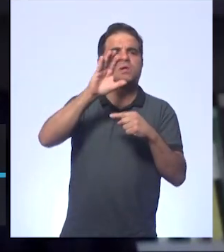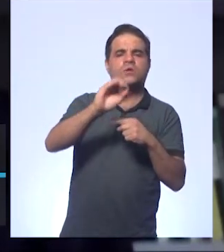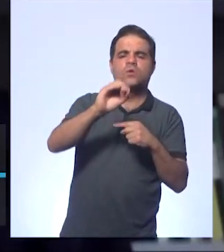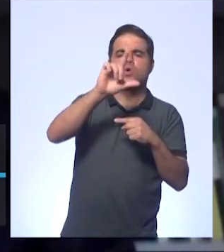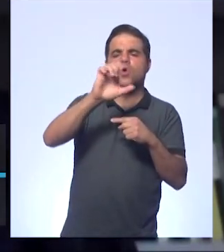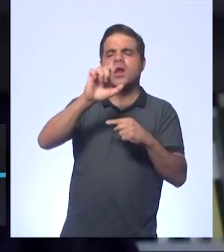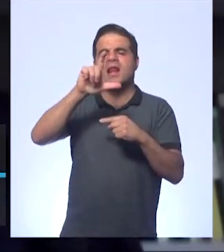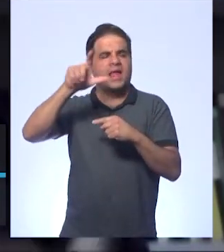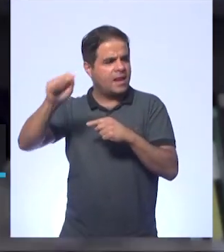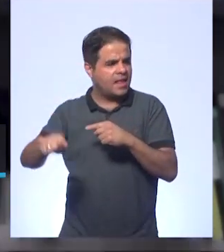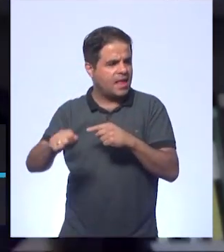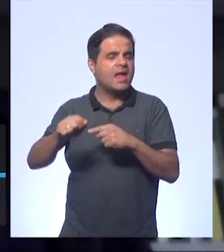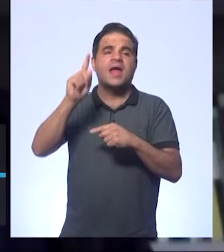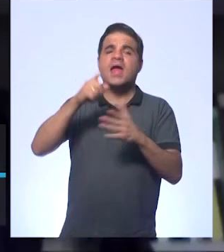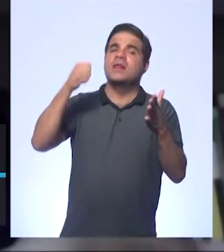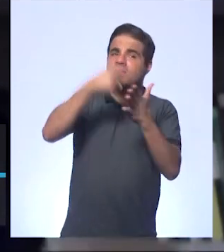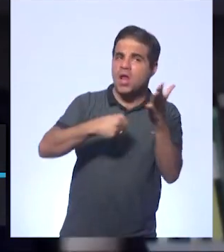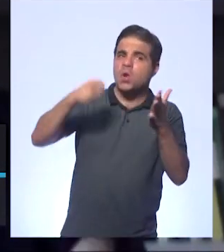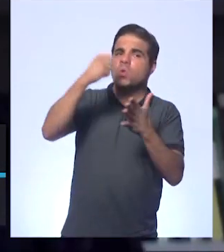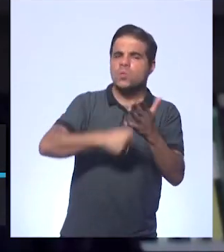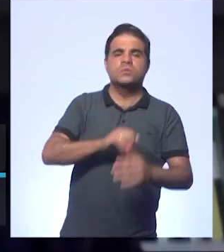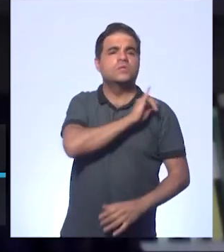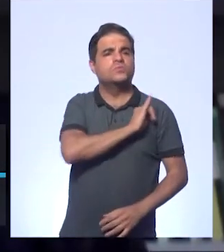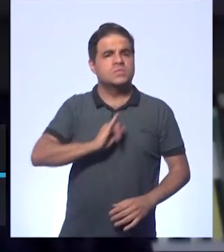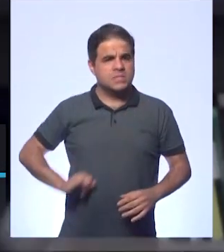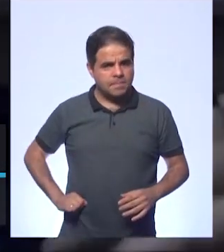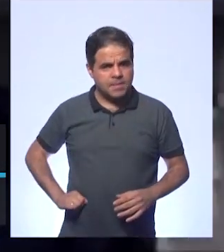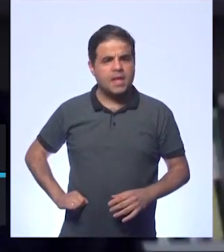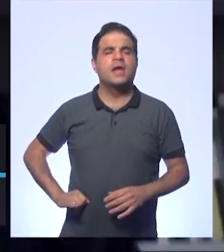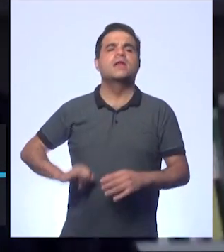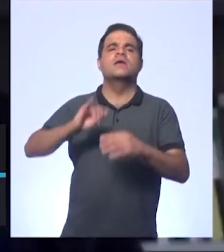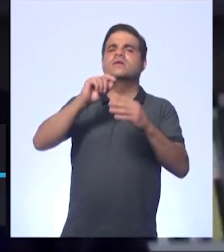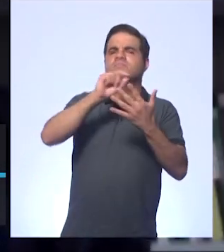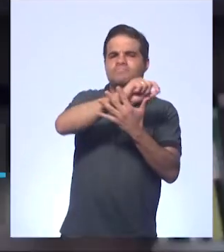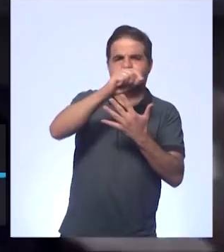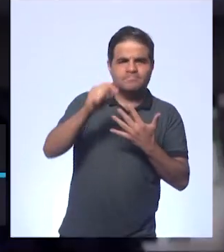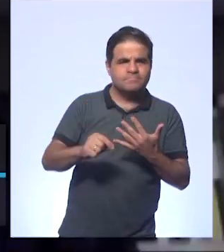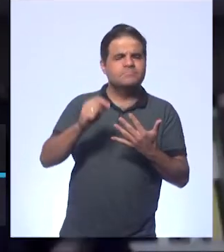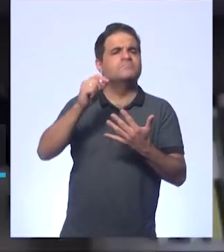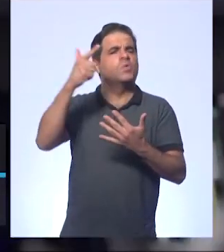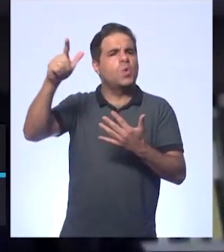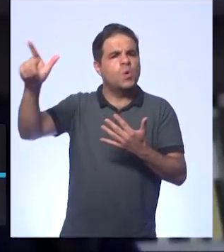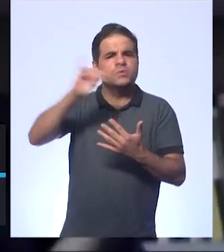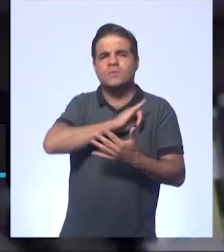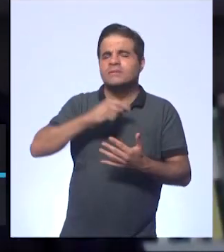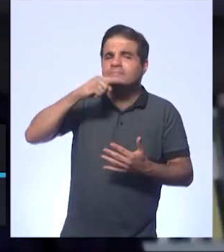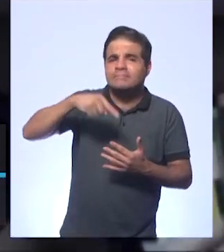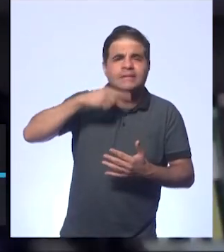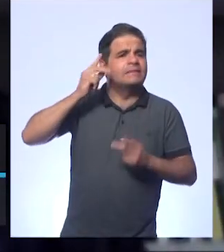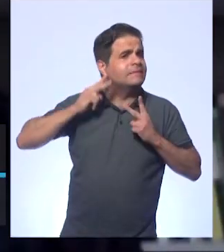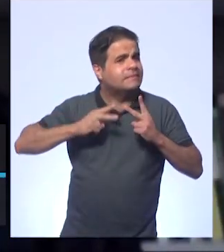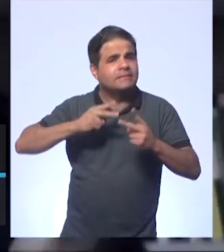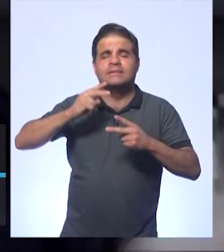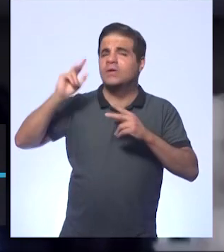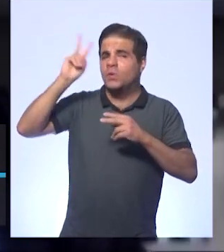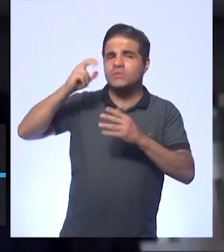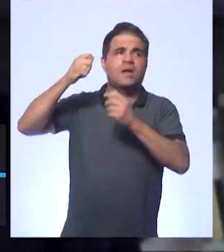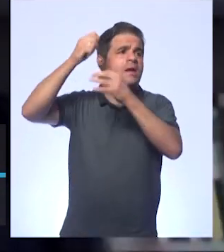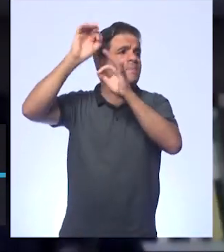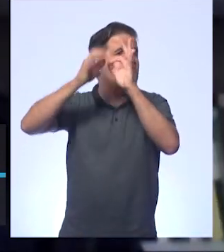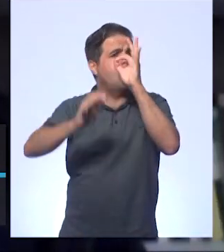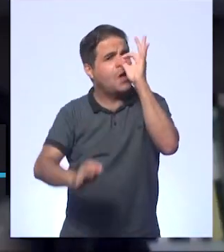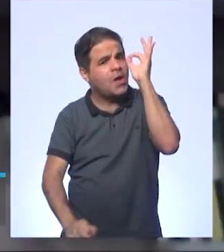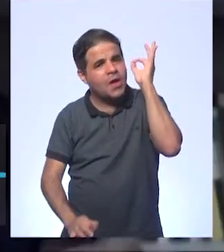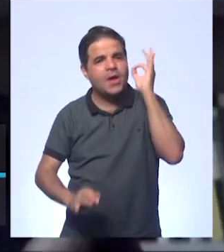Colela é na luta dos impérios, tá? De Ngungunyane e outros. Não dá para continuar com essa história, porque é muito longa, viu,